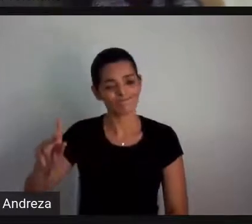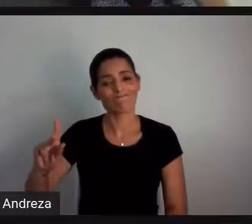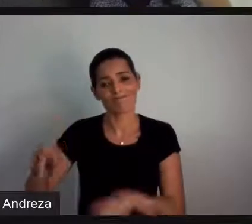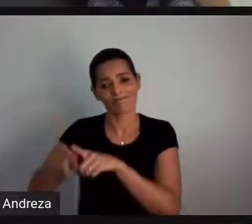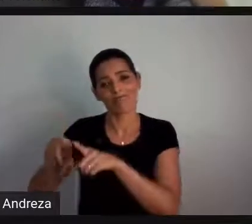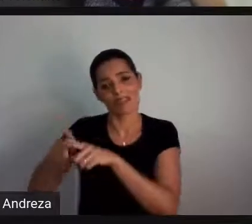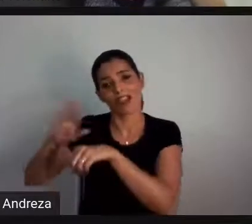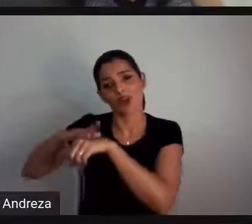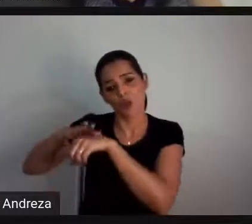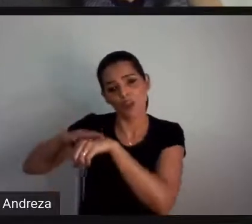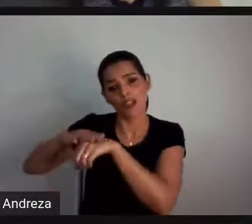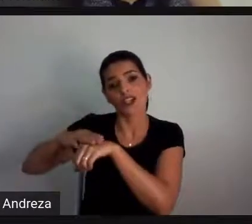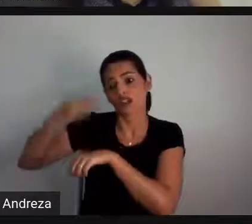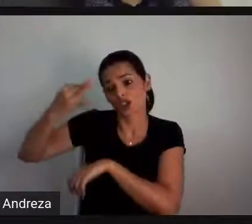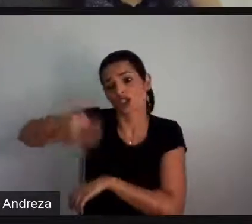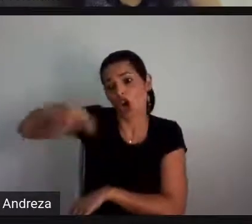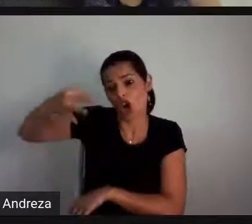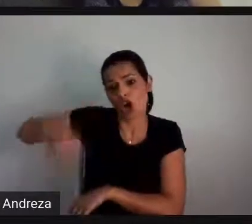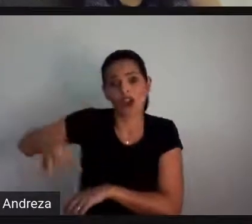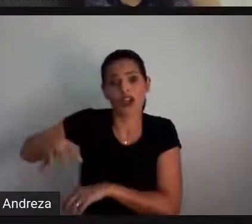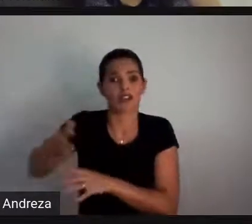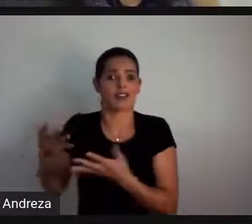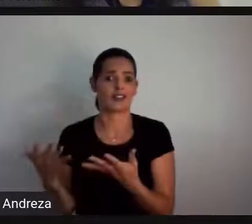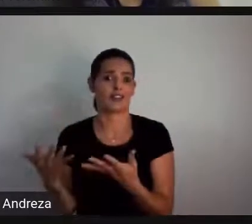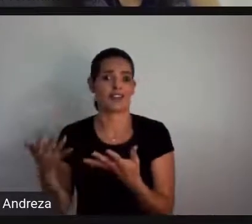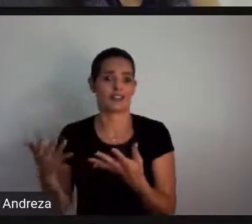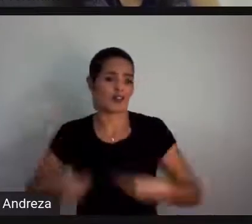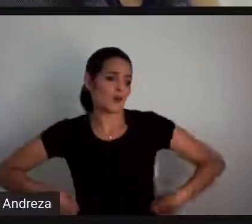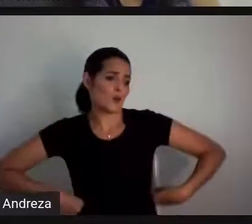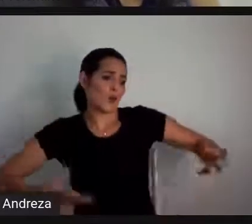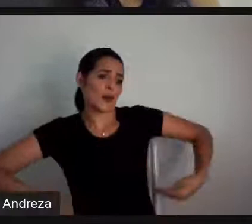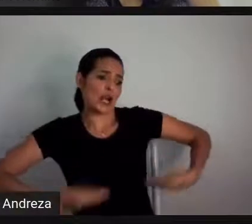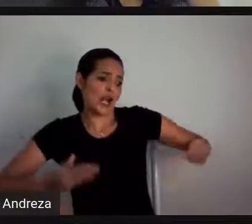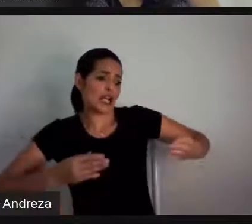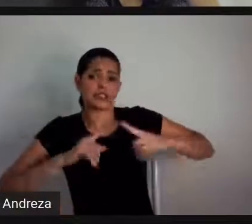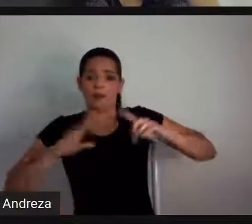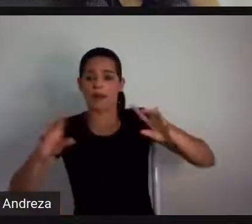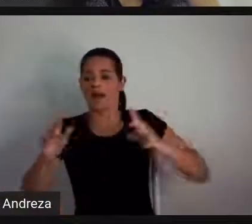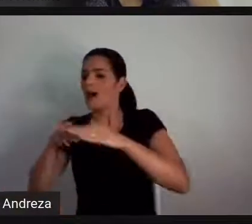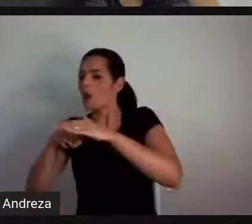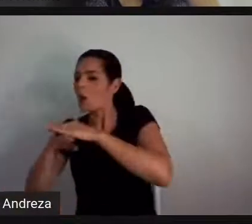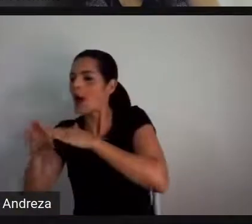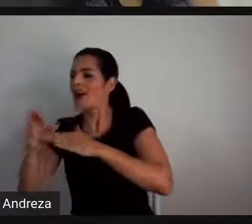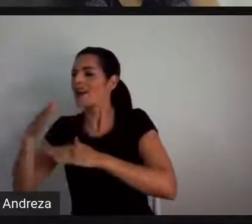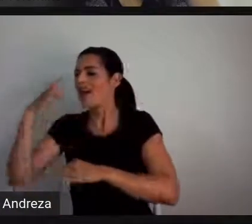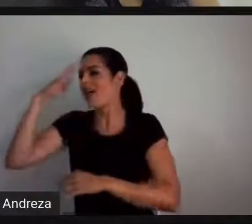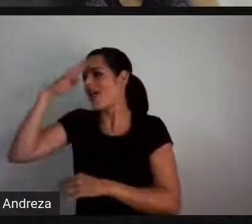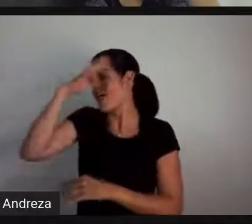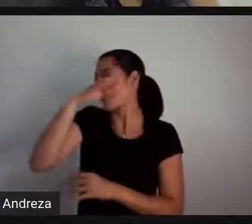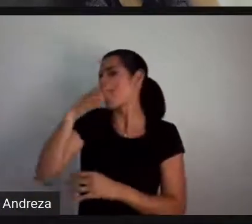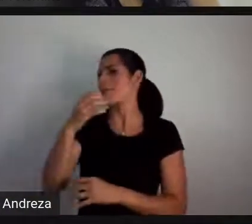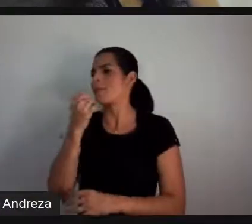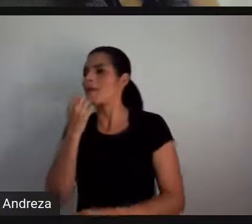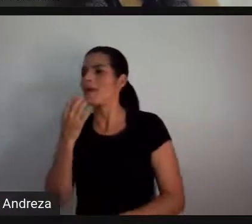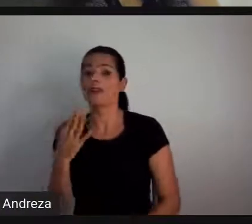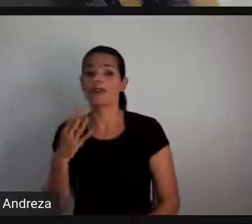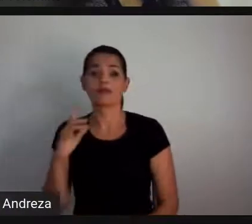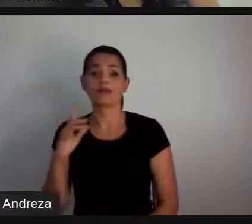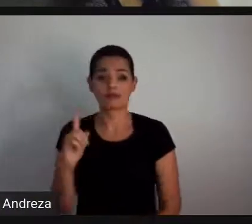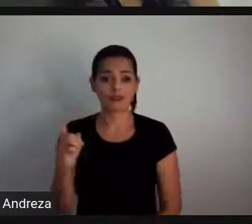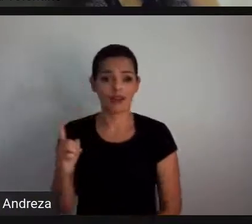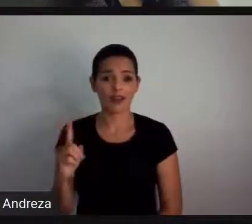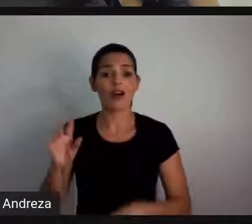estão na dor, né? E também com essa dificuldade. Então, pode ser que eu use muito bem todos esses recursos, mas de uma forma